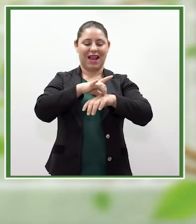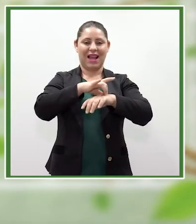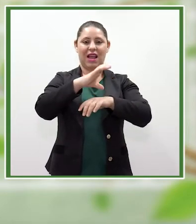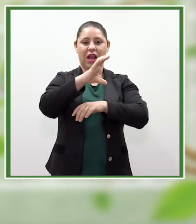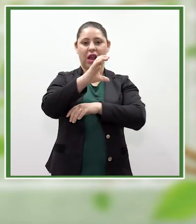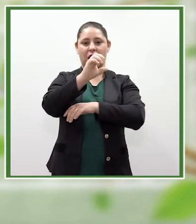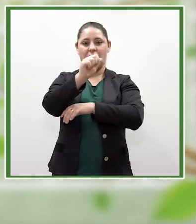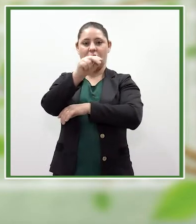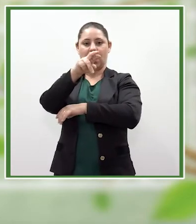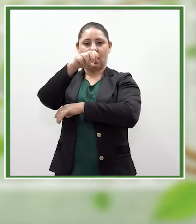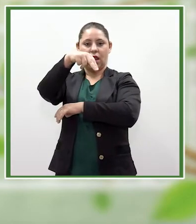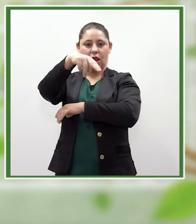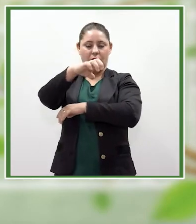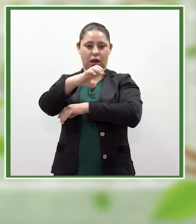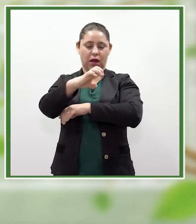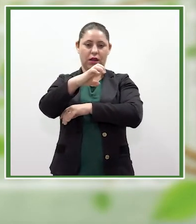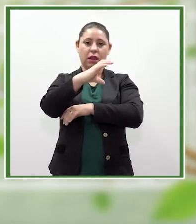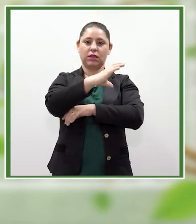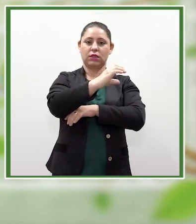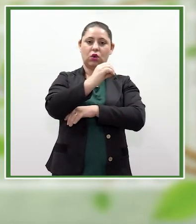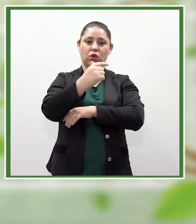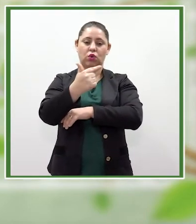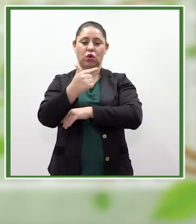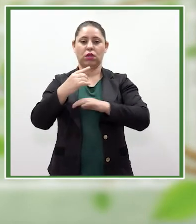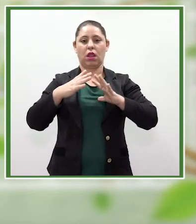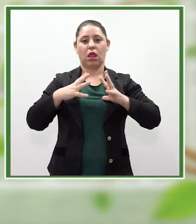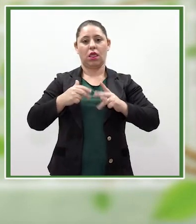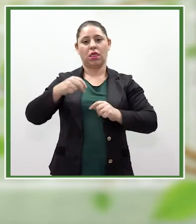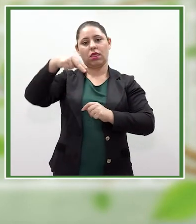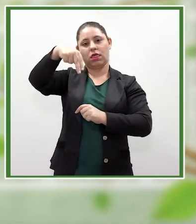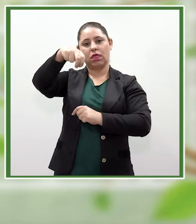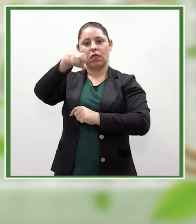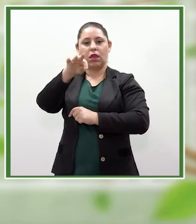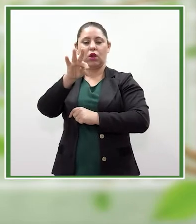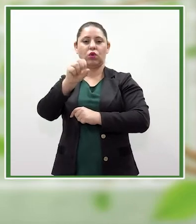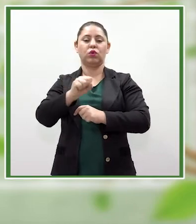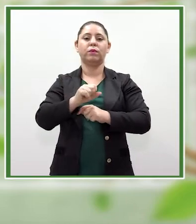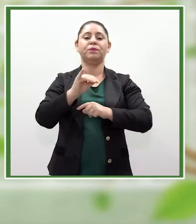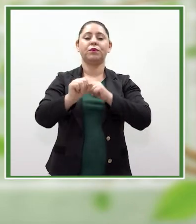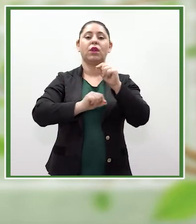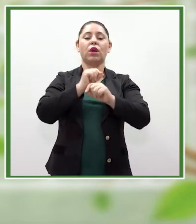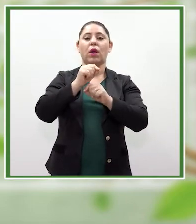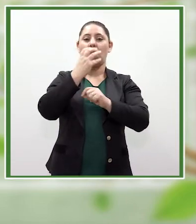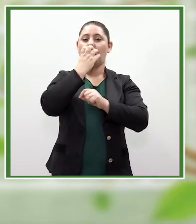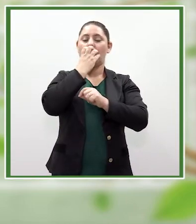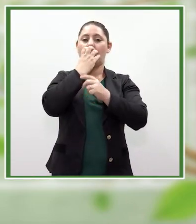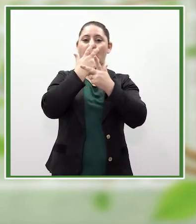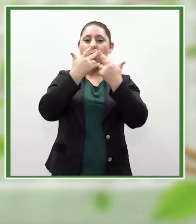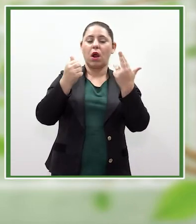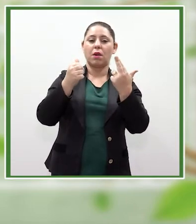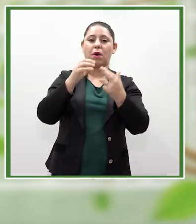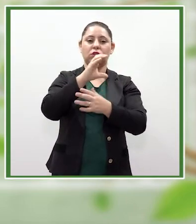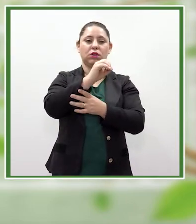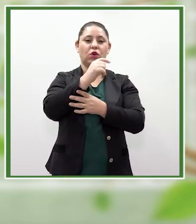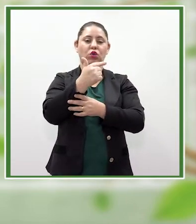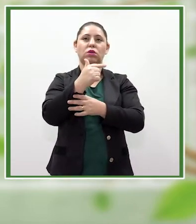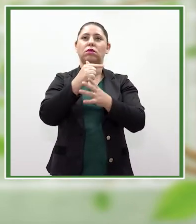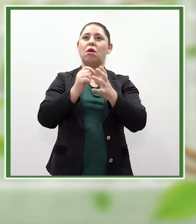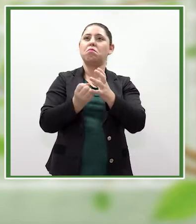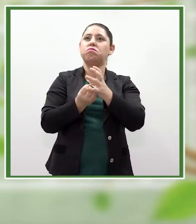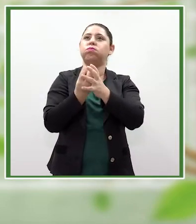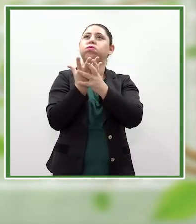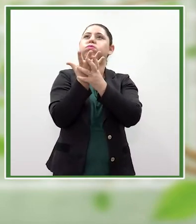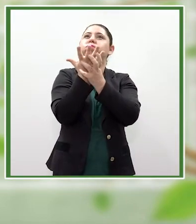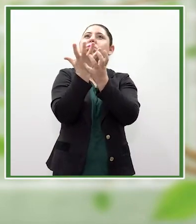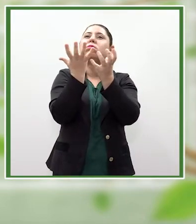carbono, que é sequestrado pelas árvores no pasto. Então, aqui um exemplo da diversificação